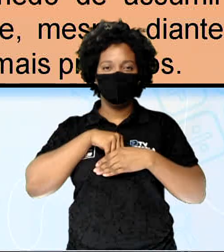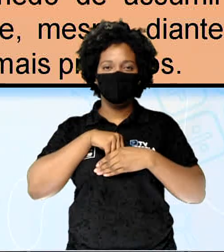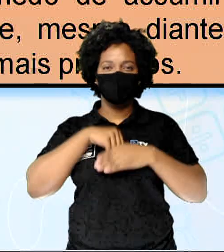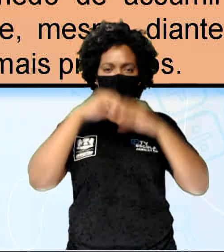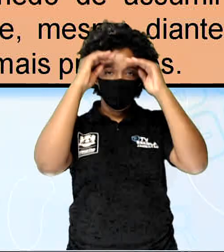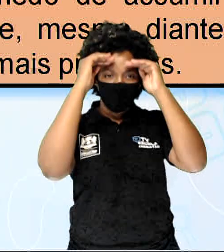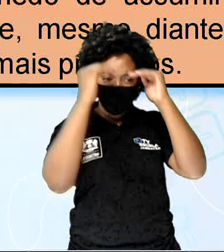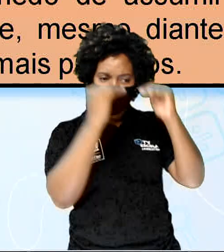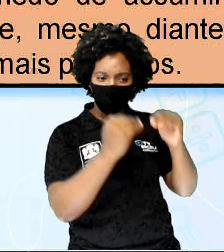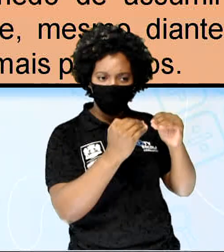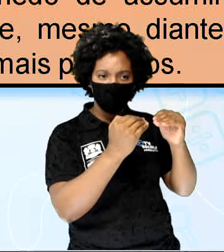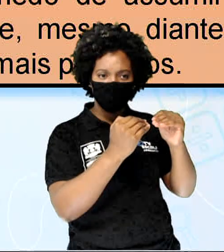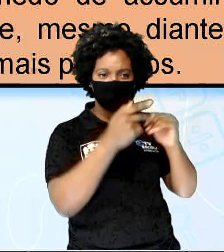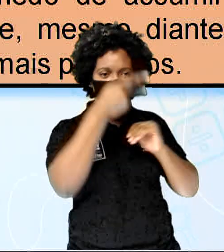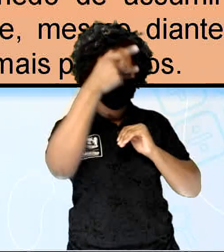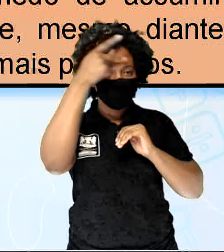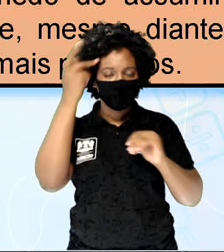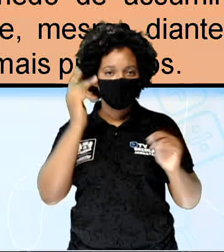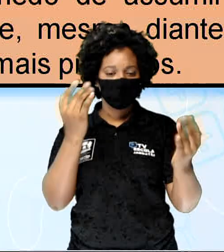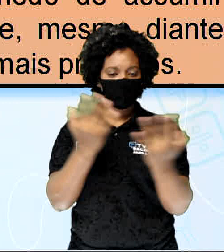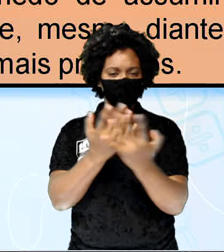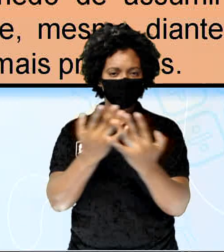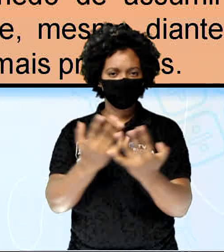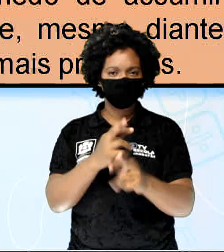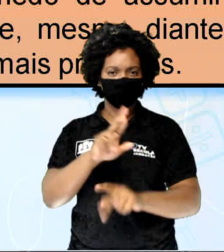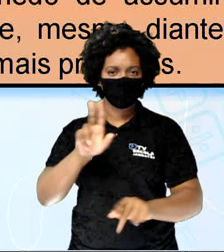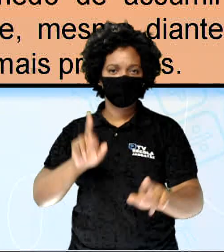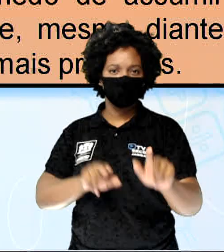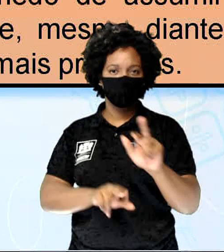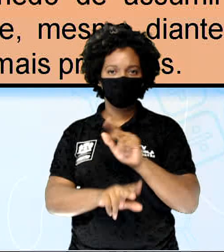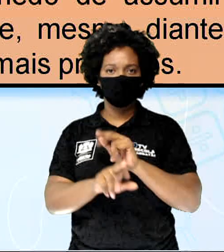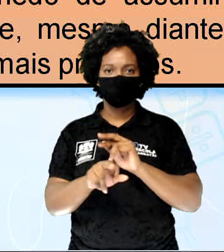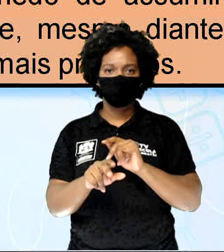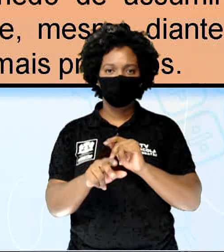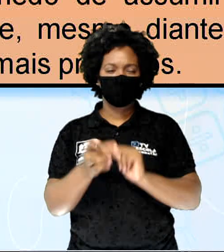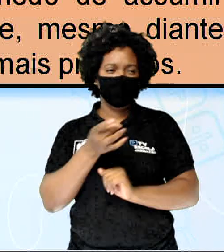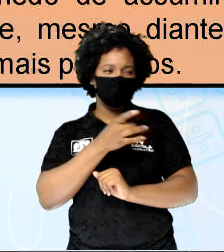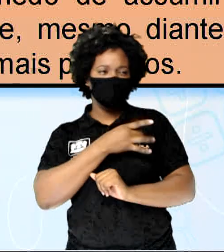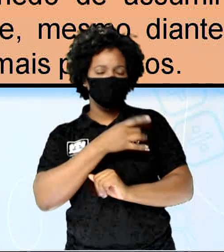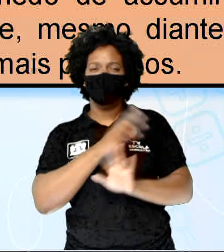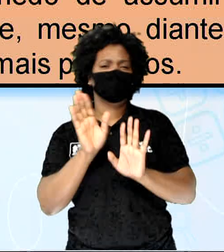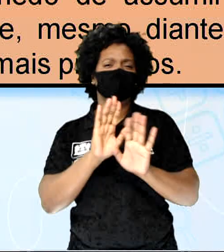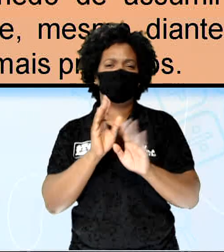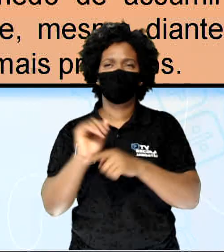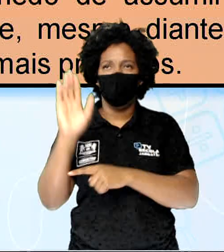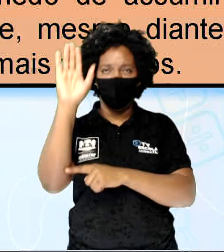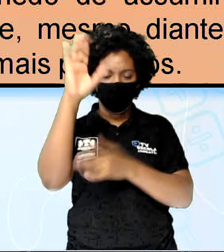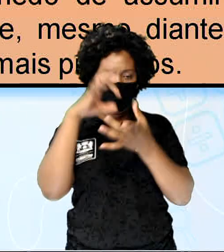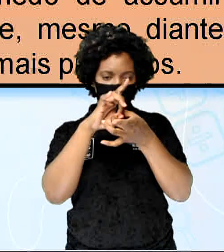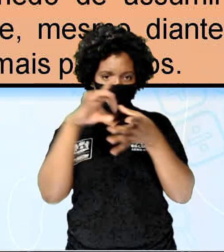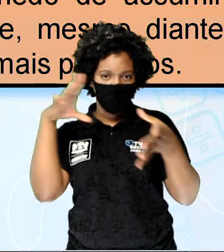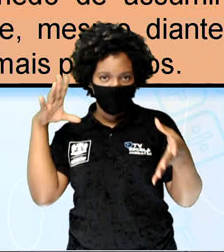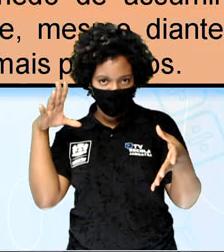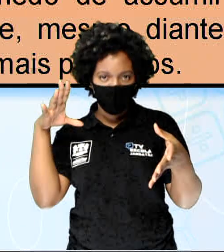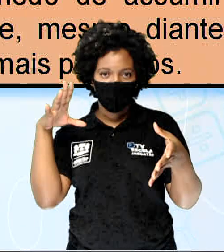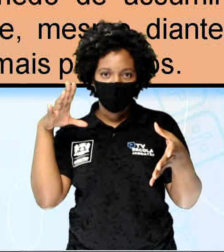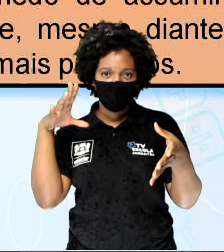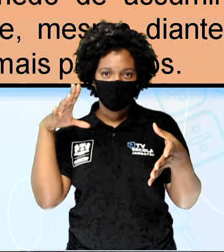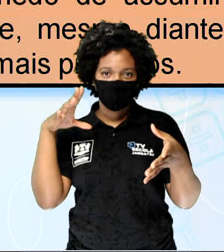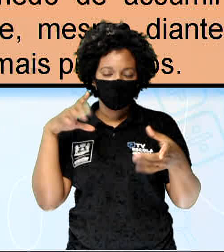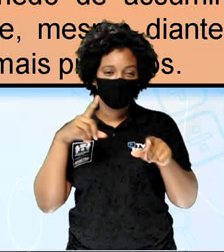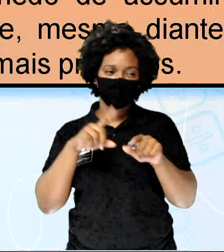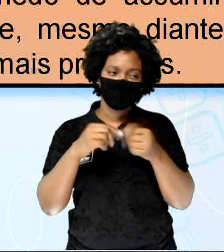as pessoas que são diferentes e não tenha medo de assumir sua liberdade, mesmo diante dos amigos